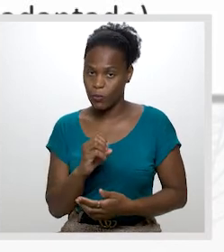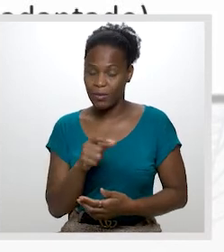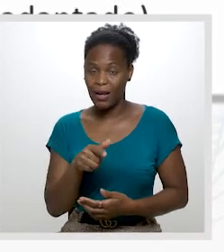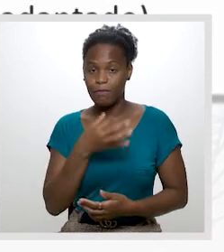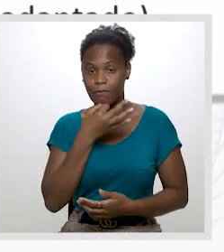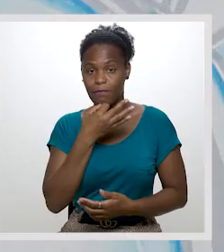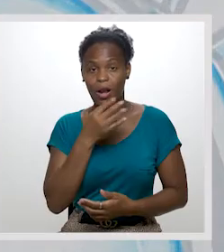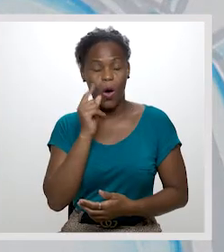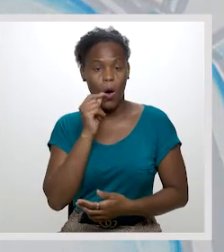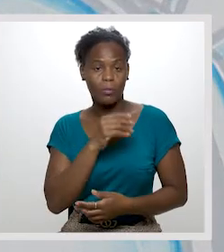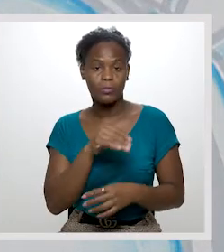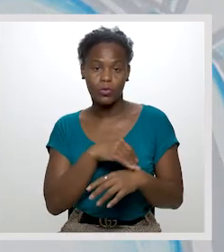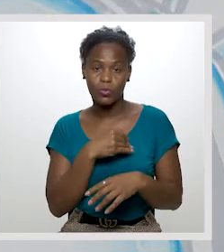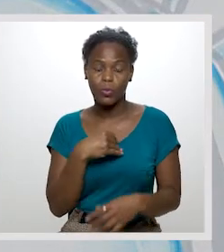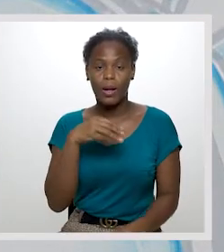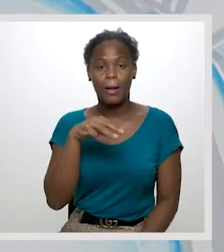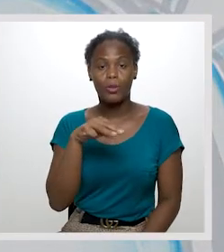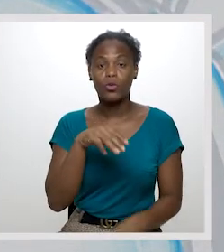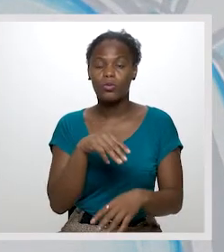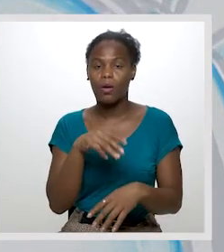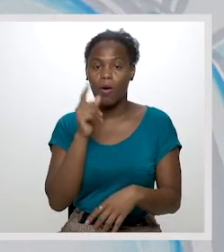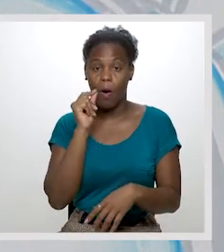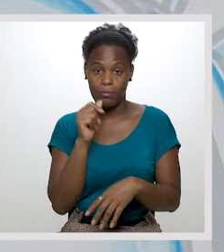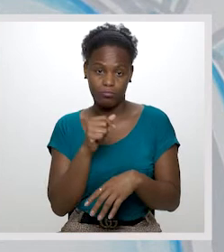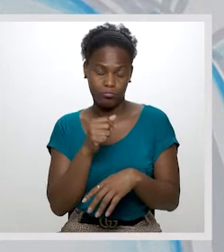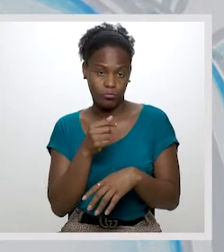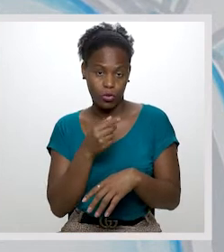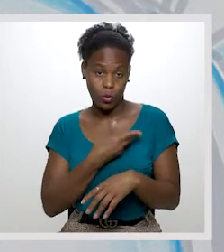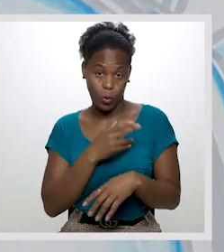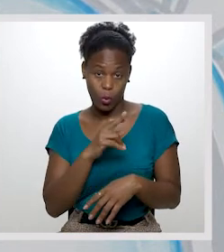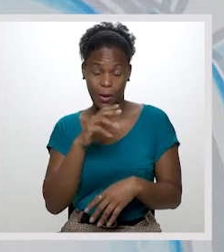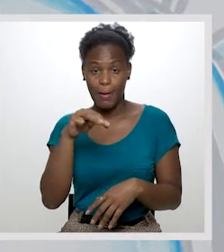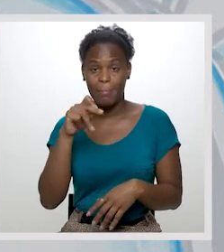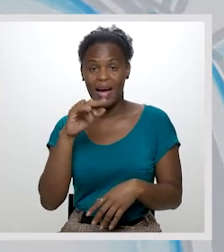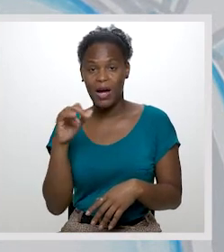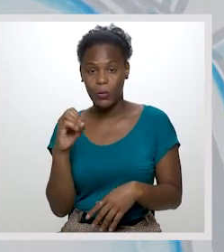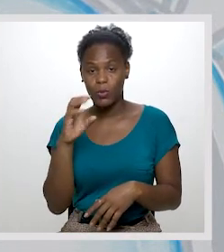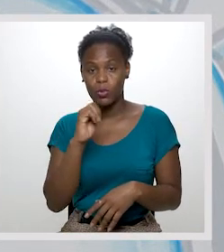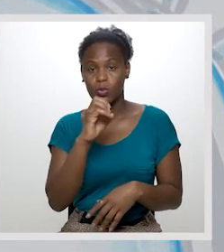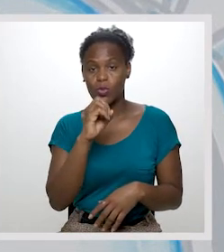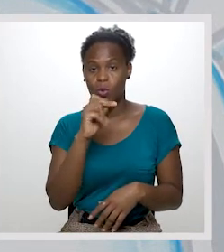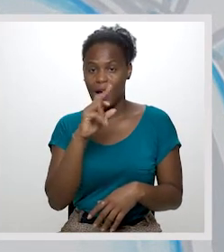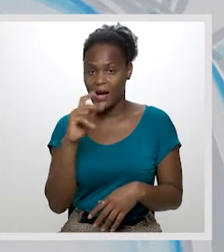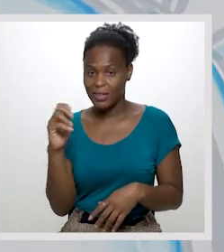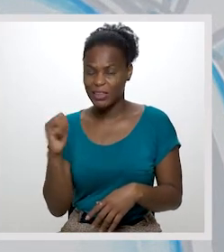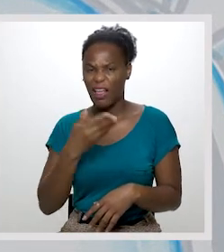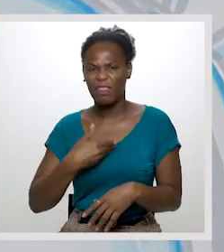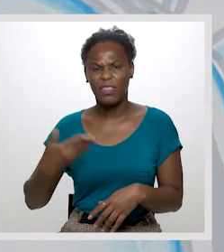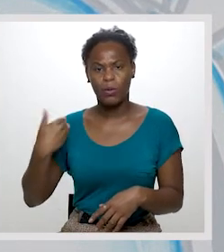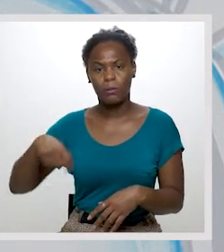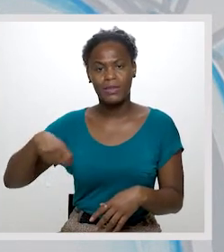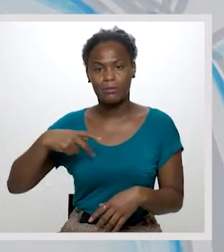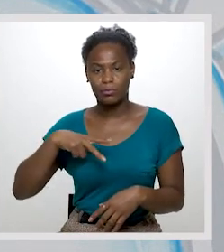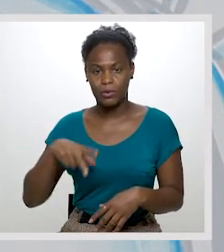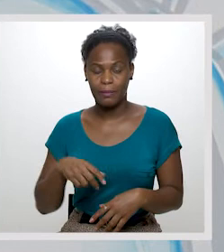Aqui o comentário do Dr. Mário Soares, ex-presidente de Portugal. Depois de falarmos da obra de Fernando Pessoa